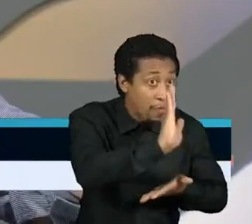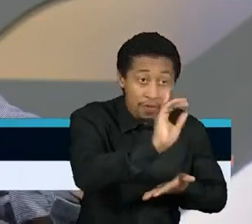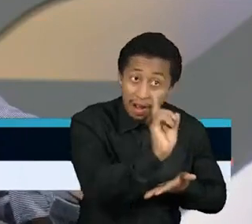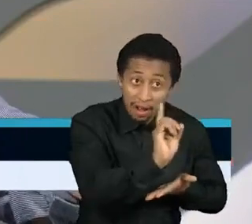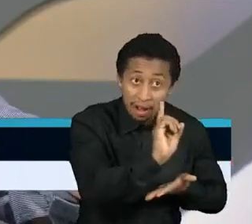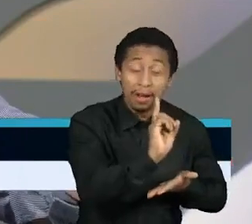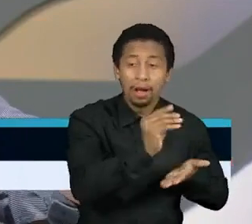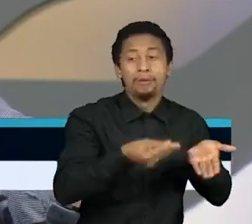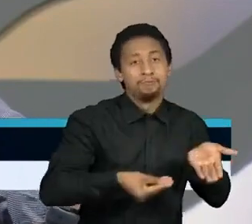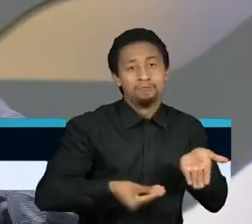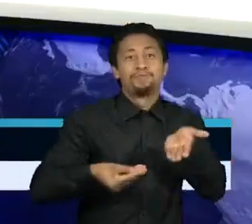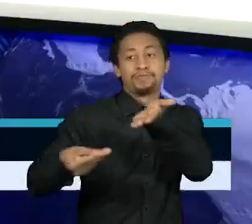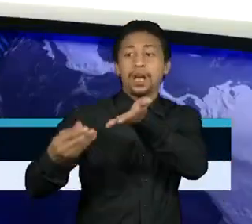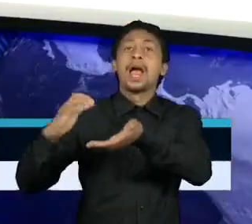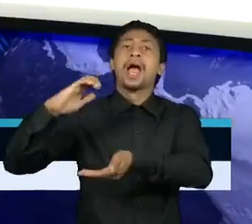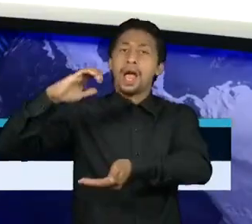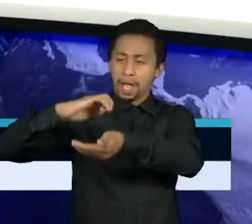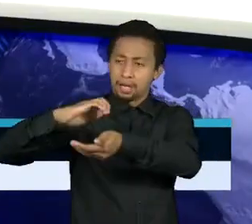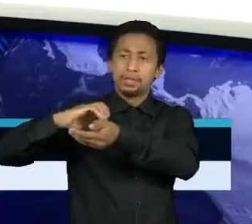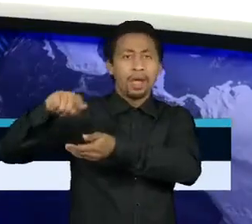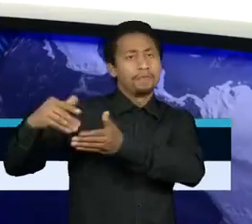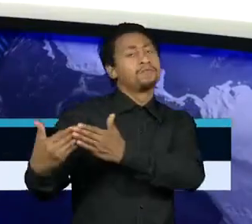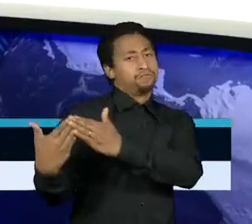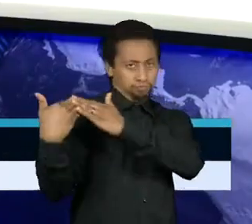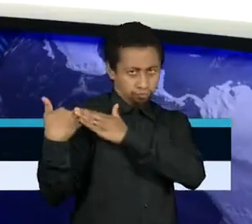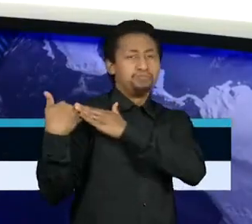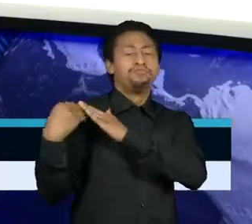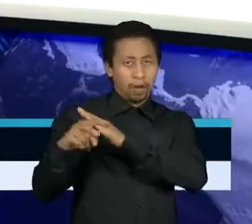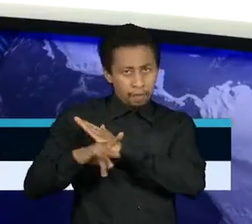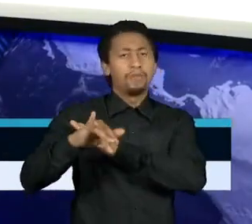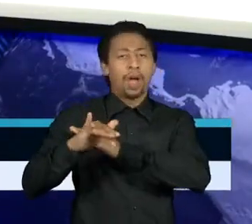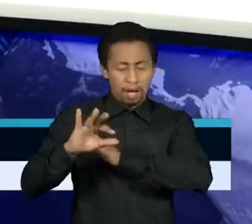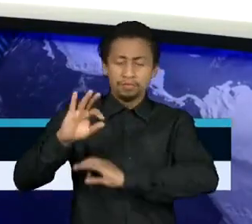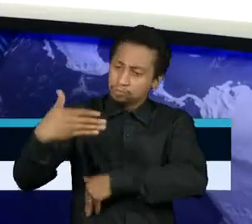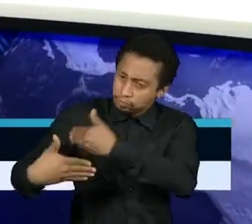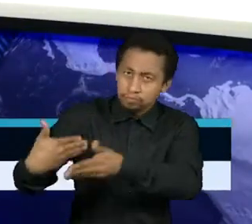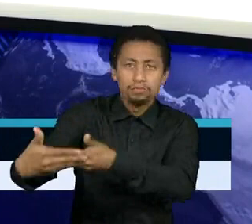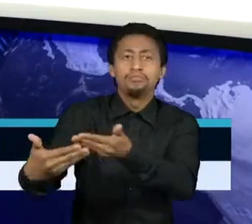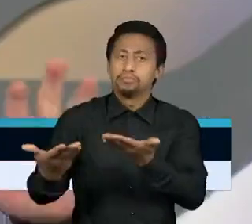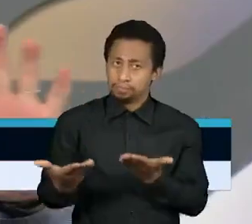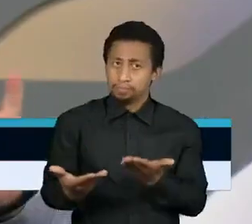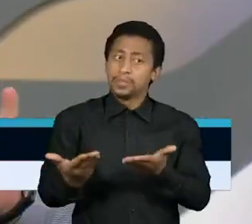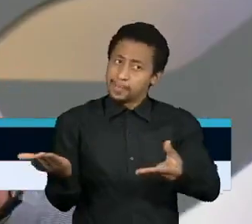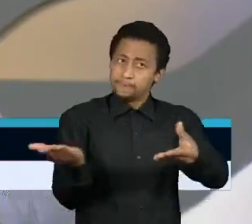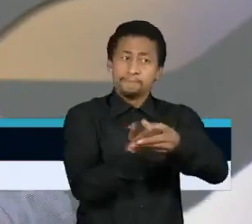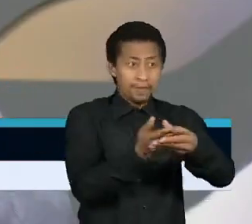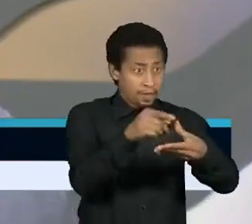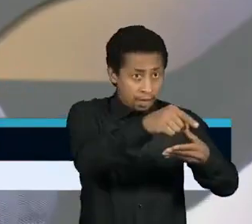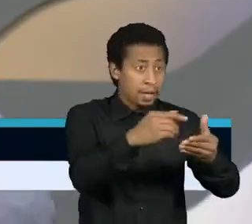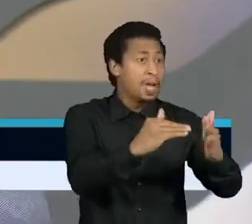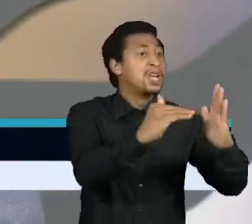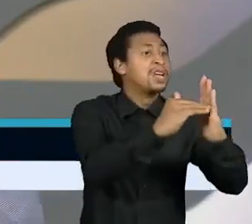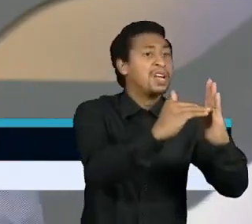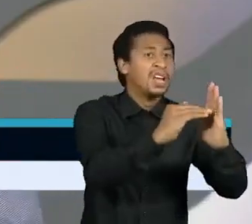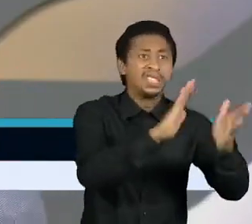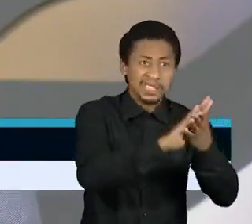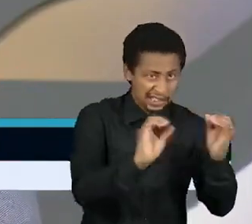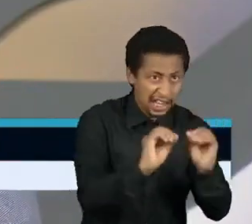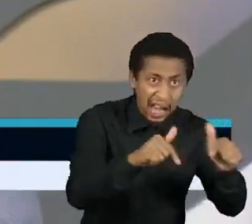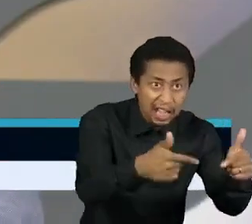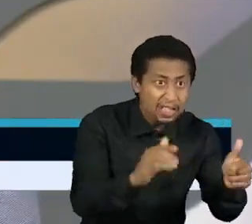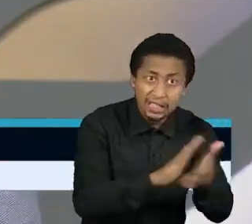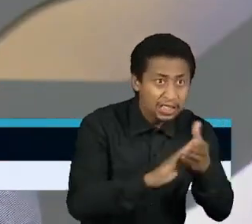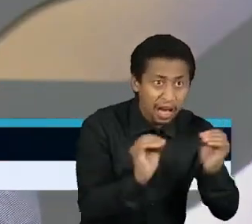Supremo Tribunal Federal, que essa é a esperteza que o Miguel Reale colocou nesse pedido de impeachment. Então, eu pensaria em mais